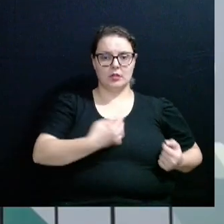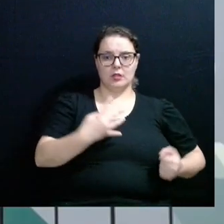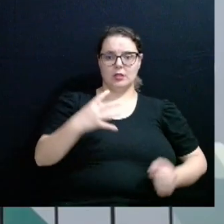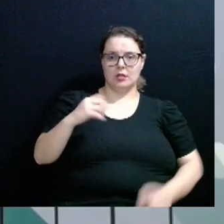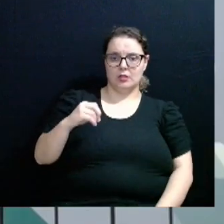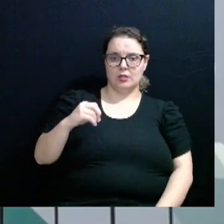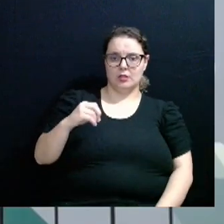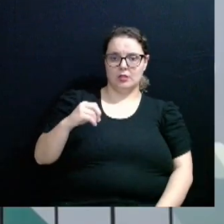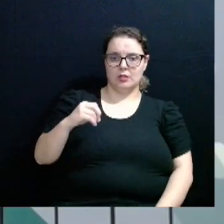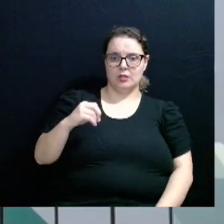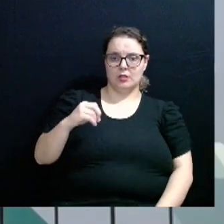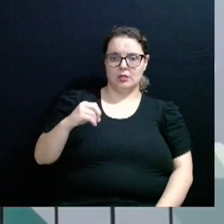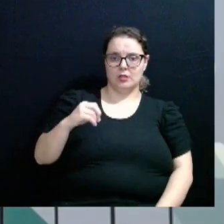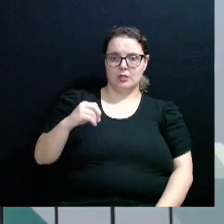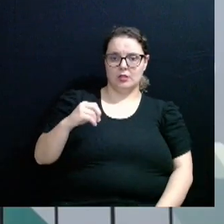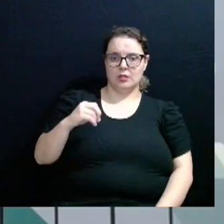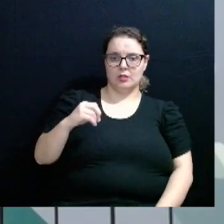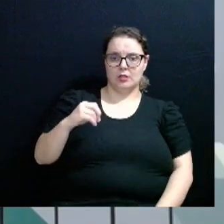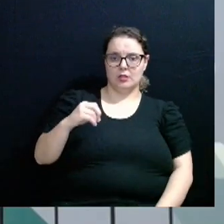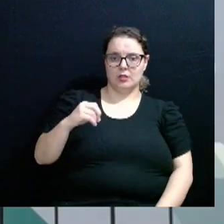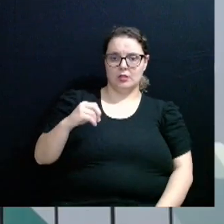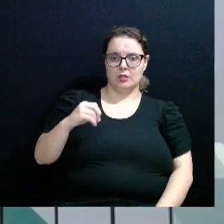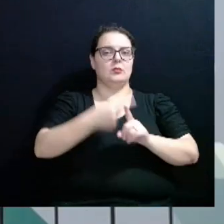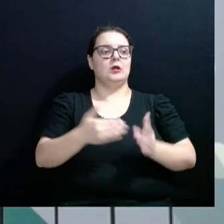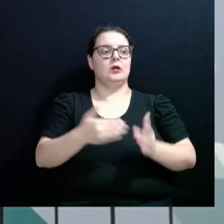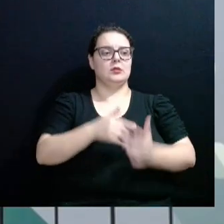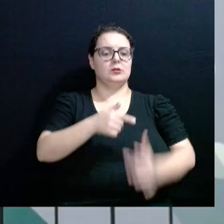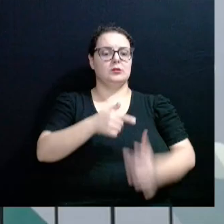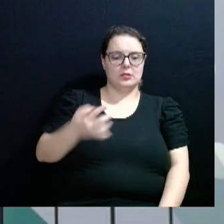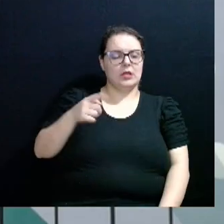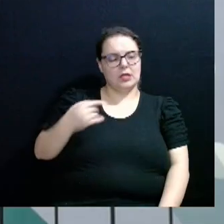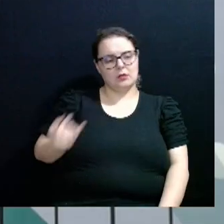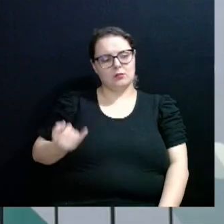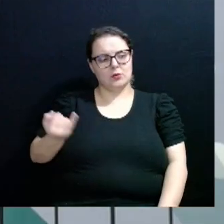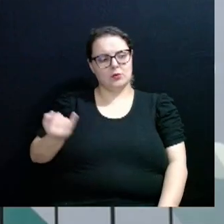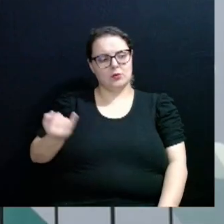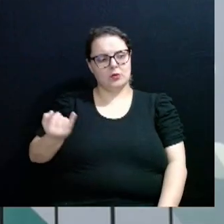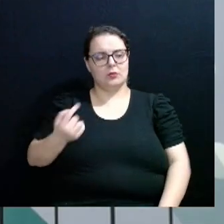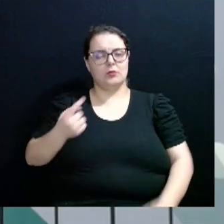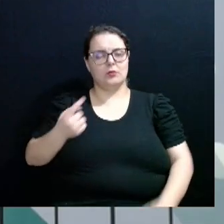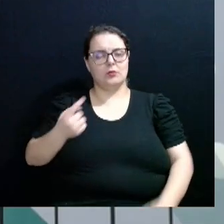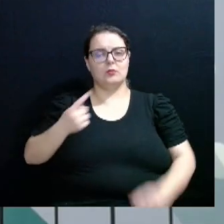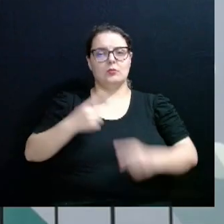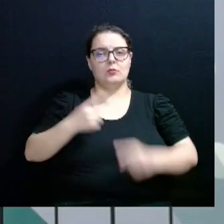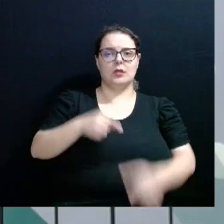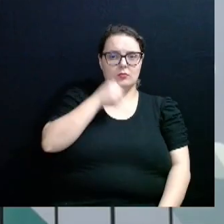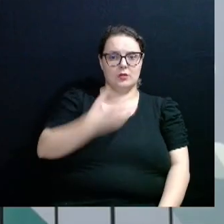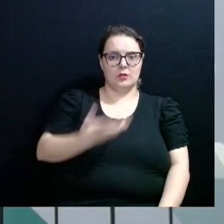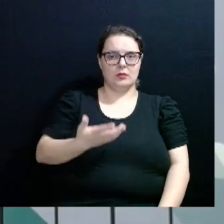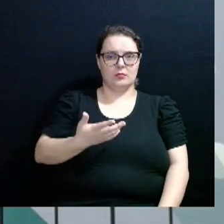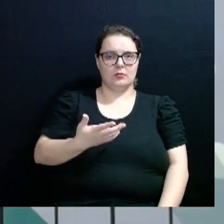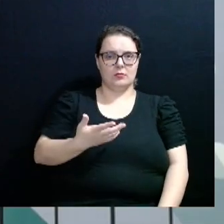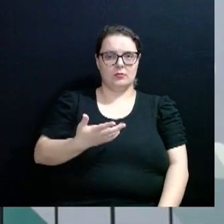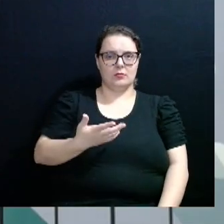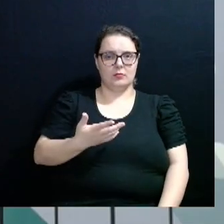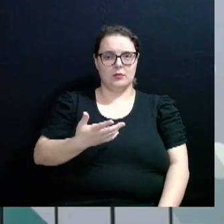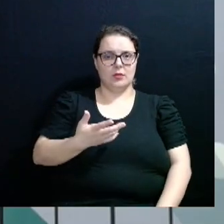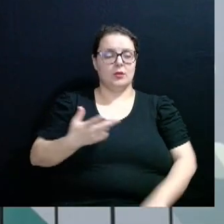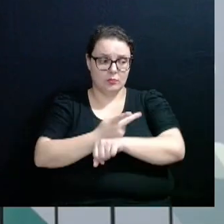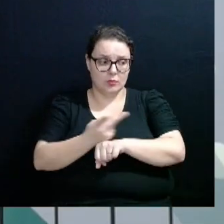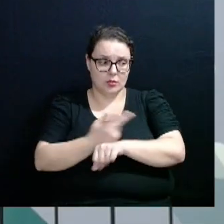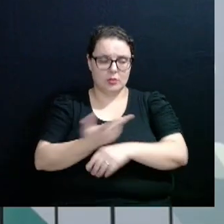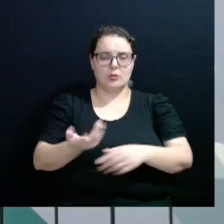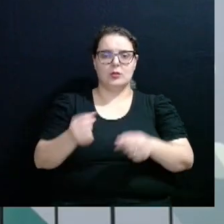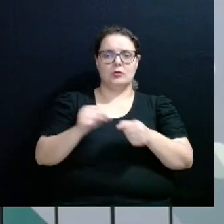ativo até 74 anos. É interessante porque as mulheres, elas buscam, né, fazer